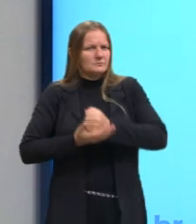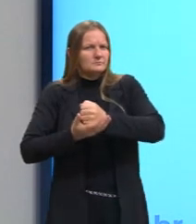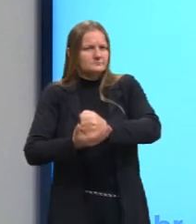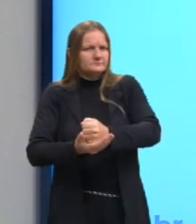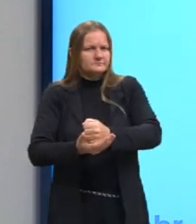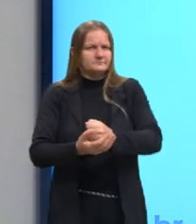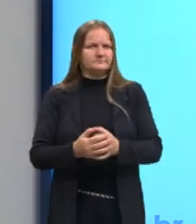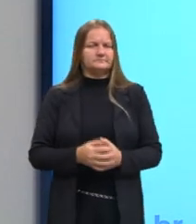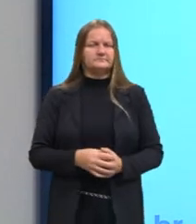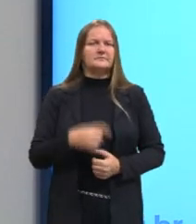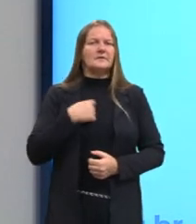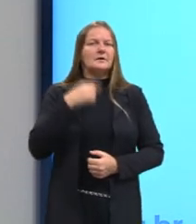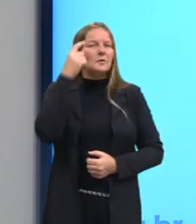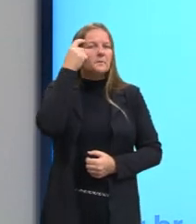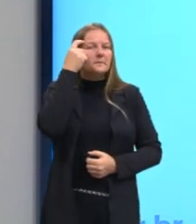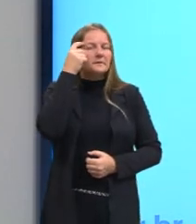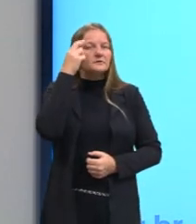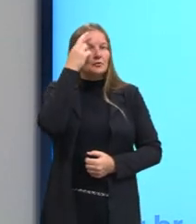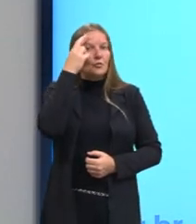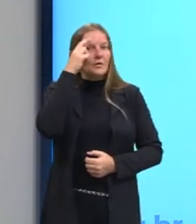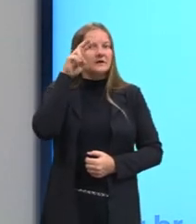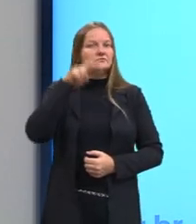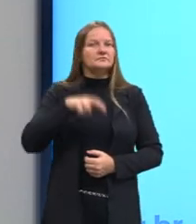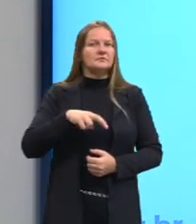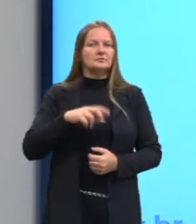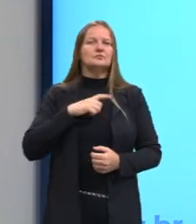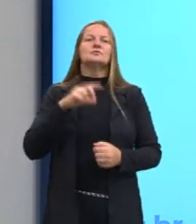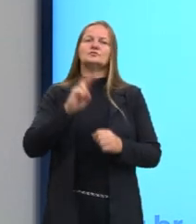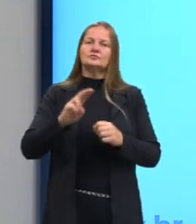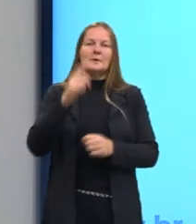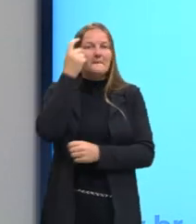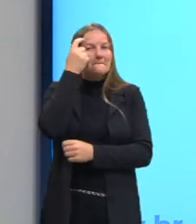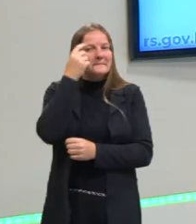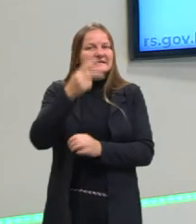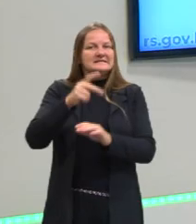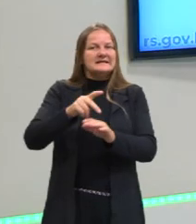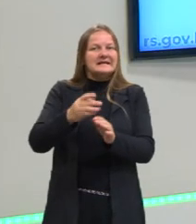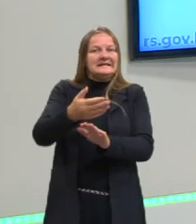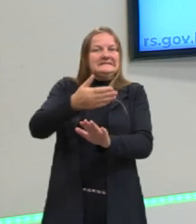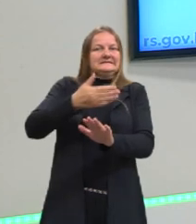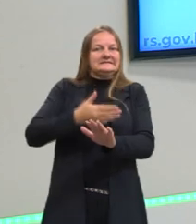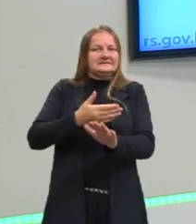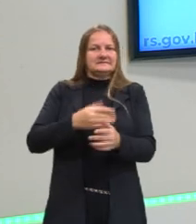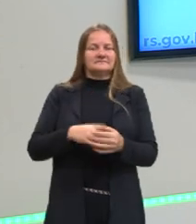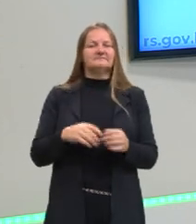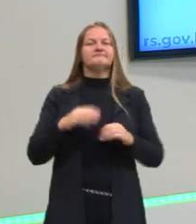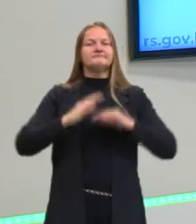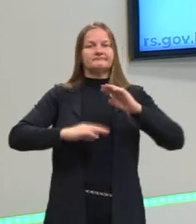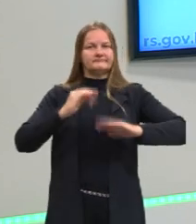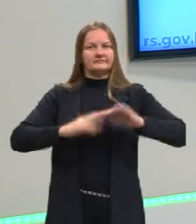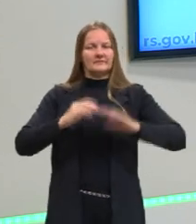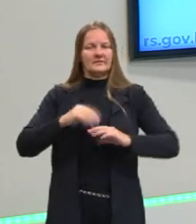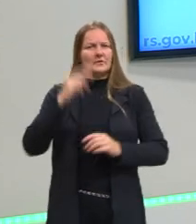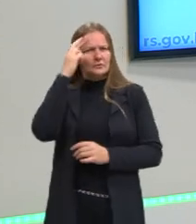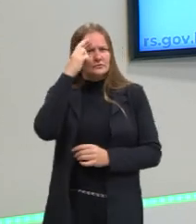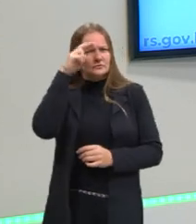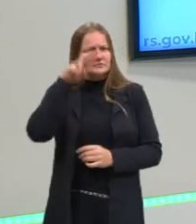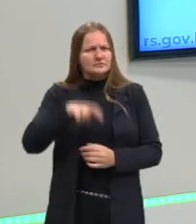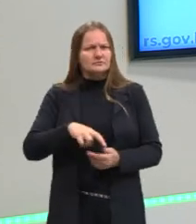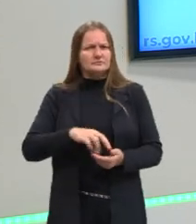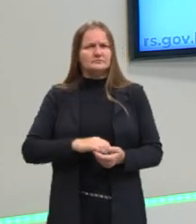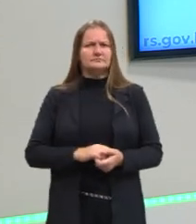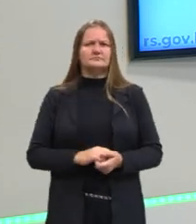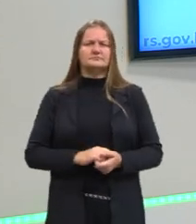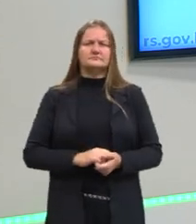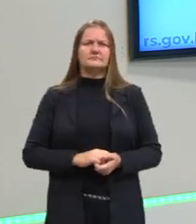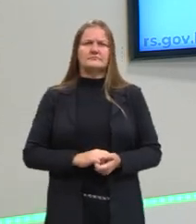essa situação eu uso a razão então é uma ação pensada certo então nós Agimos racionalmente ação